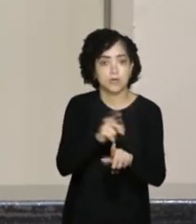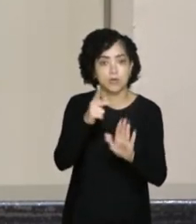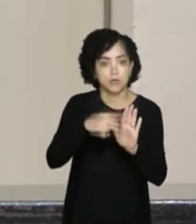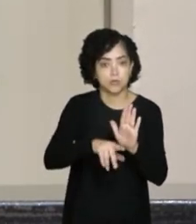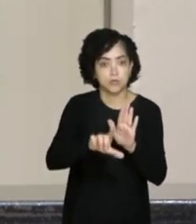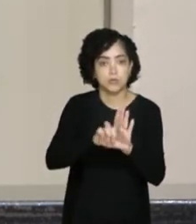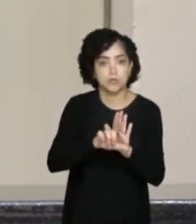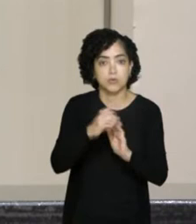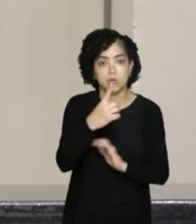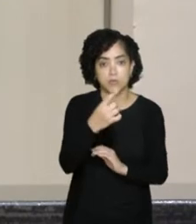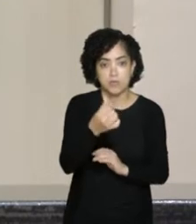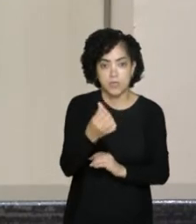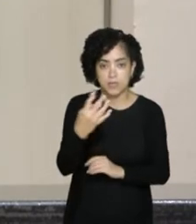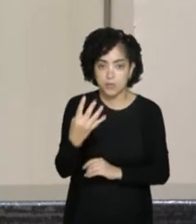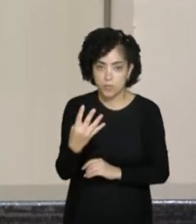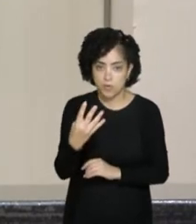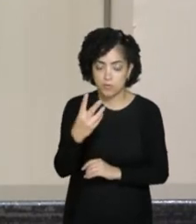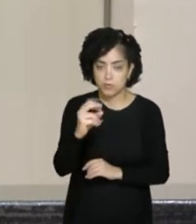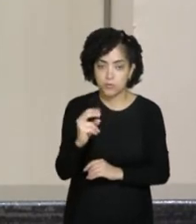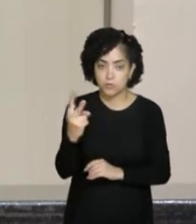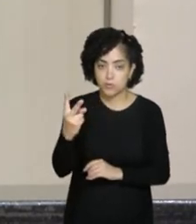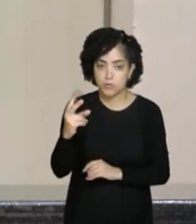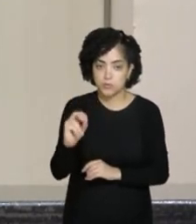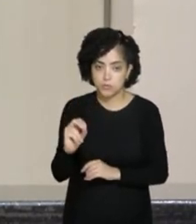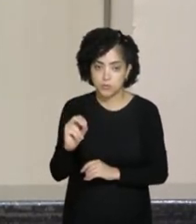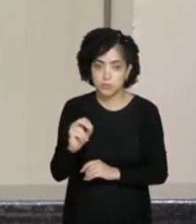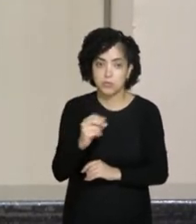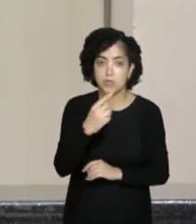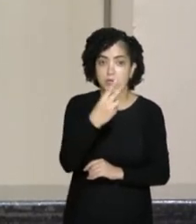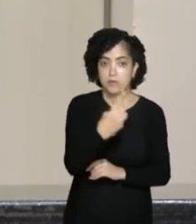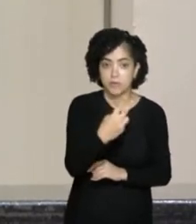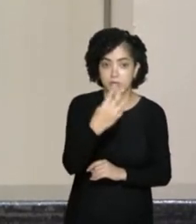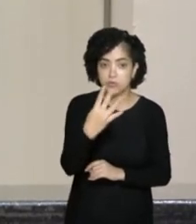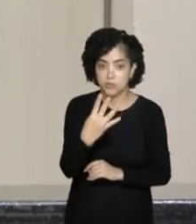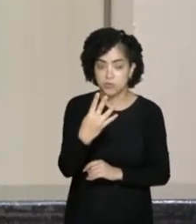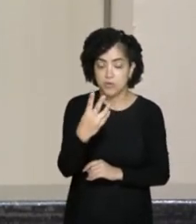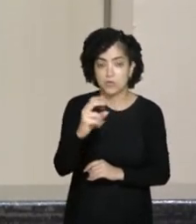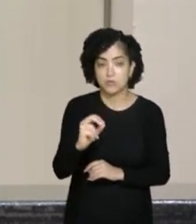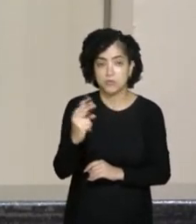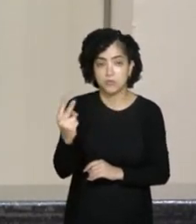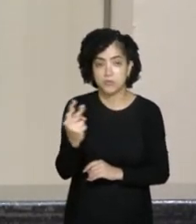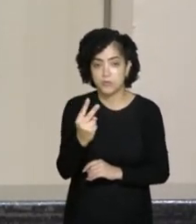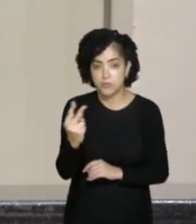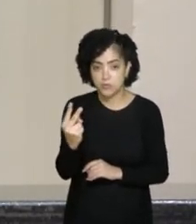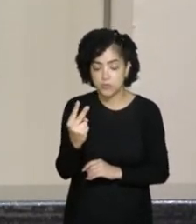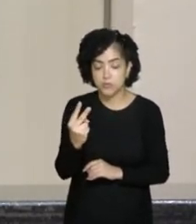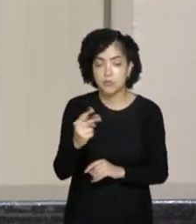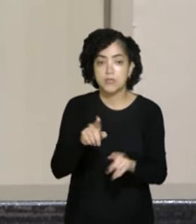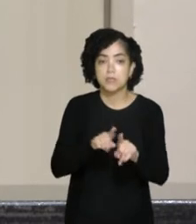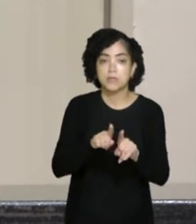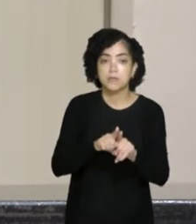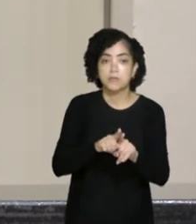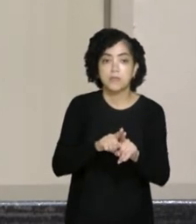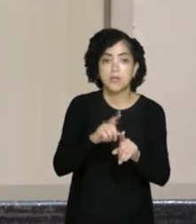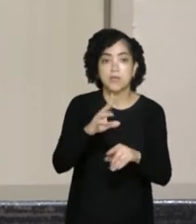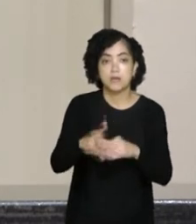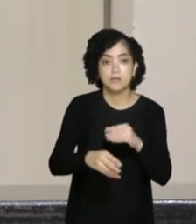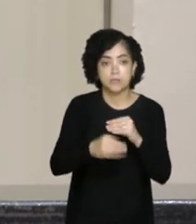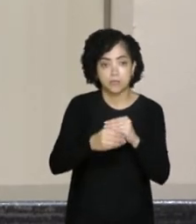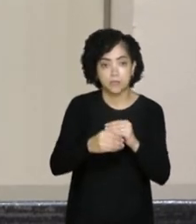lei 164/2020 e 24/2022 e ao projeto de lei